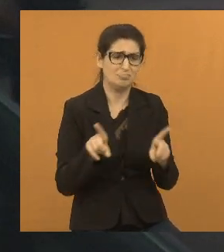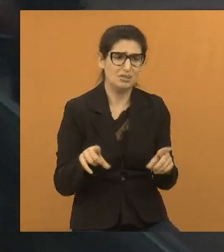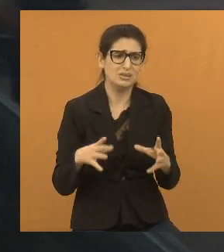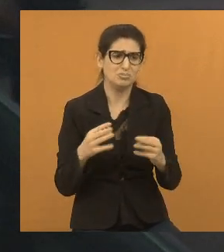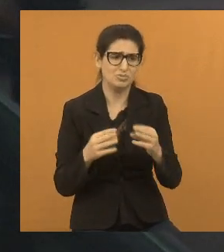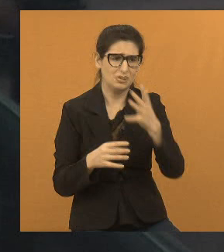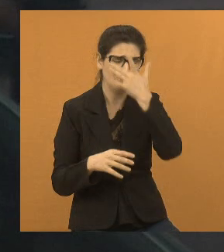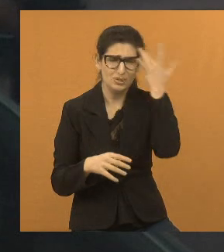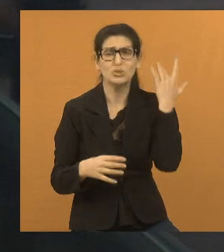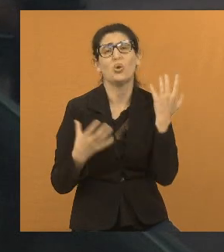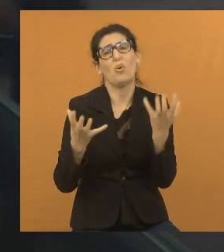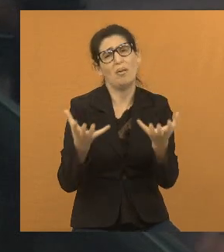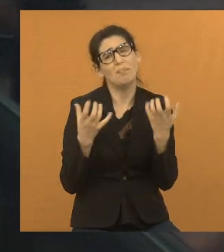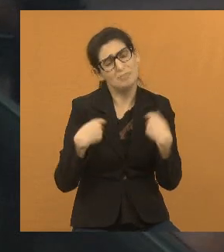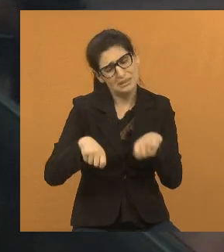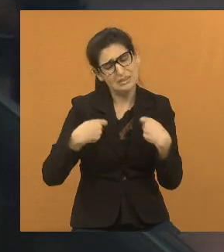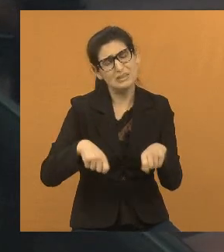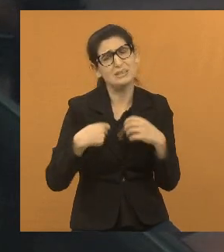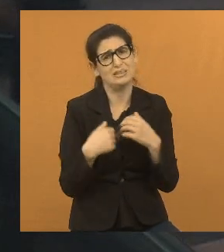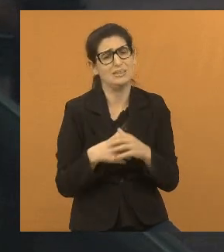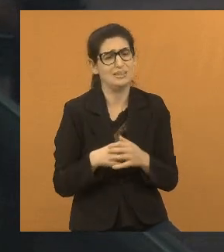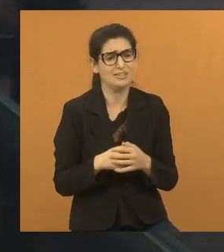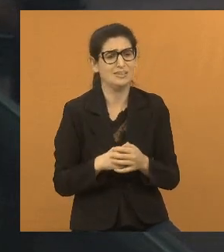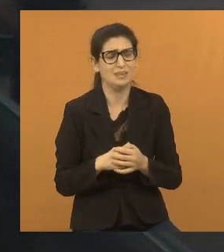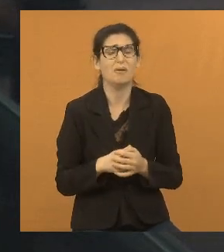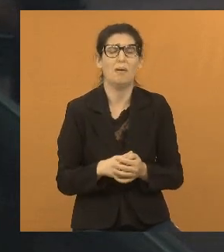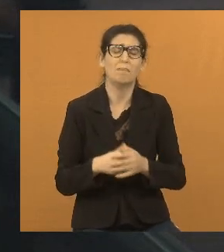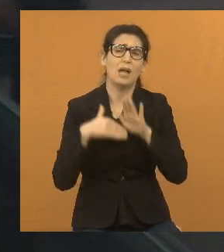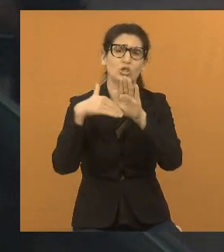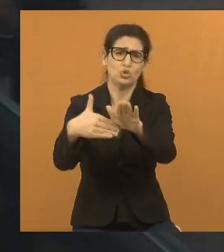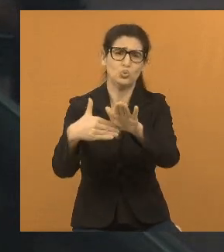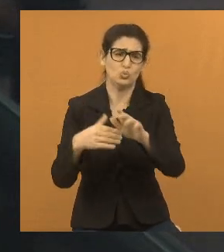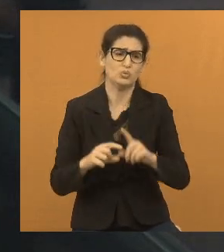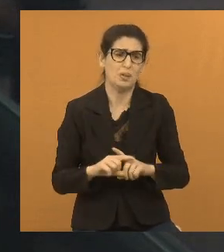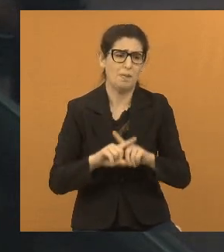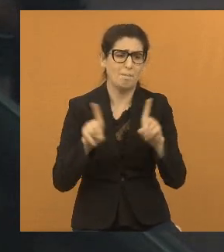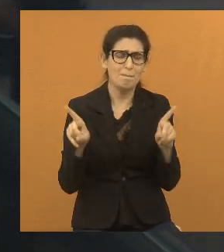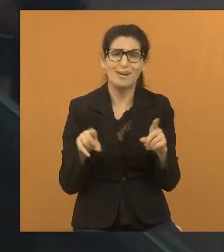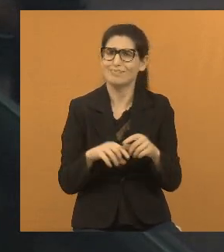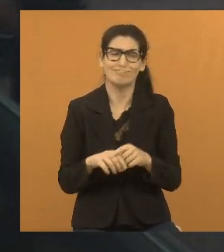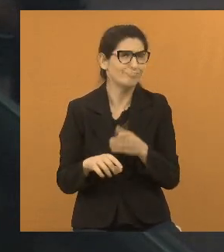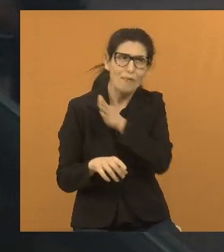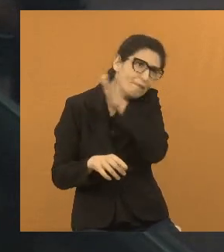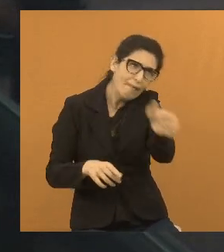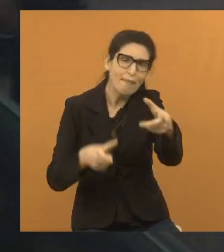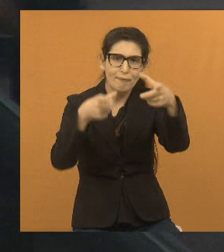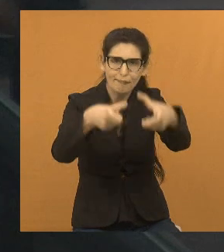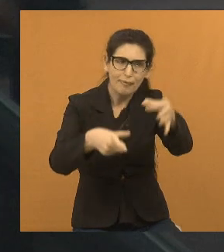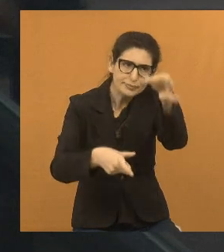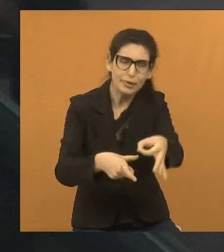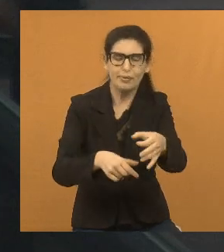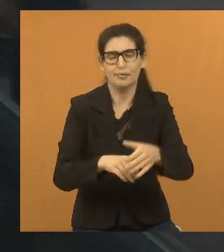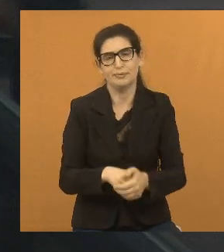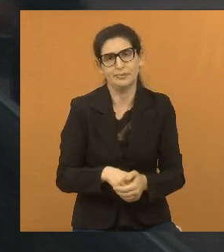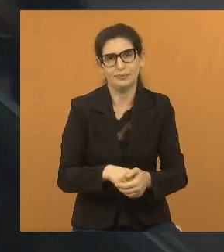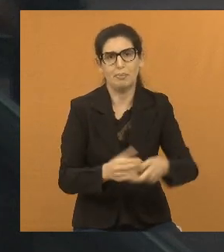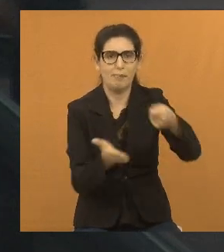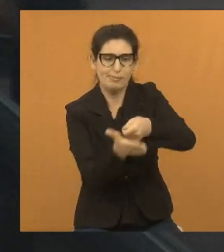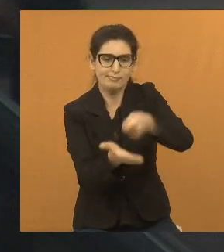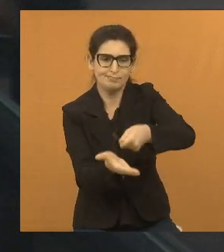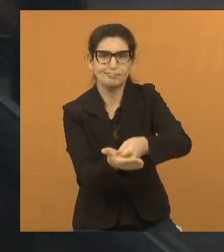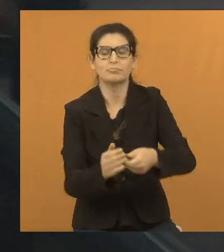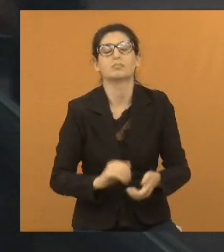tem anseio de melhorias, mas não buscam os locais corretos para fazerem as cobranças. Então eu